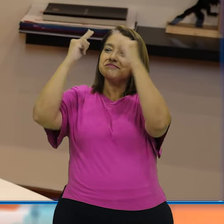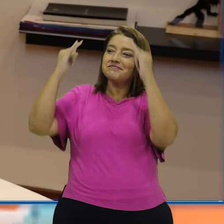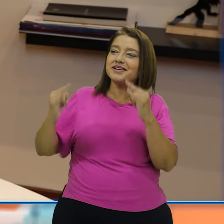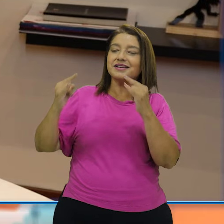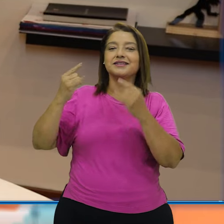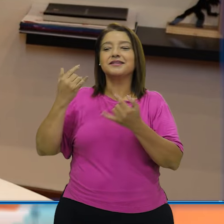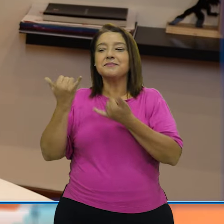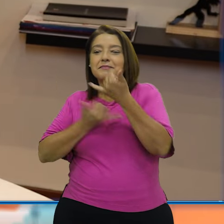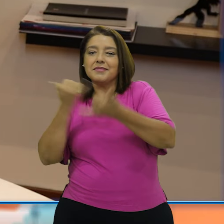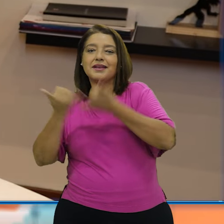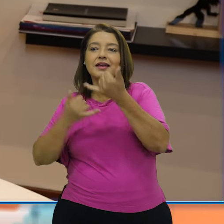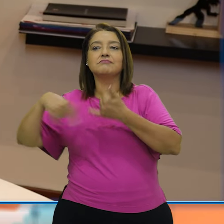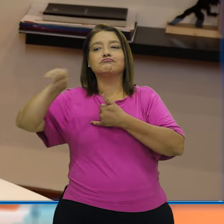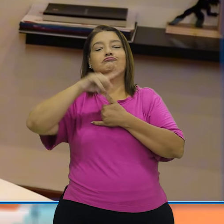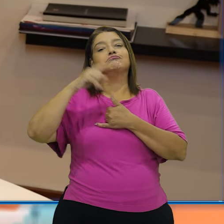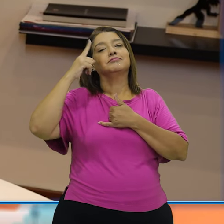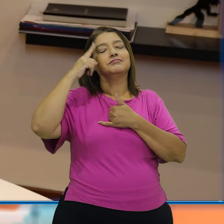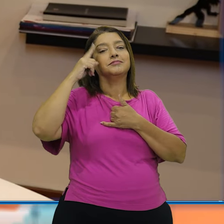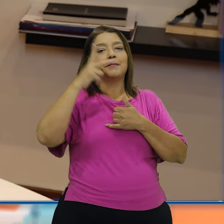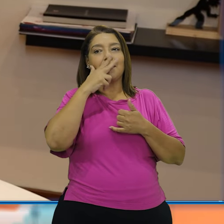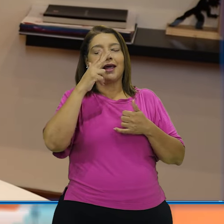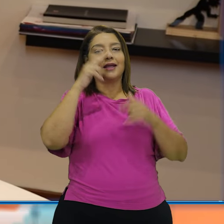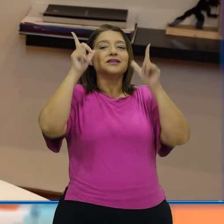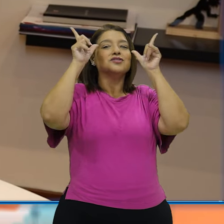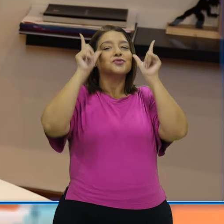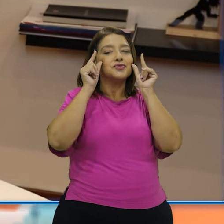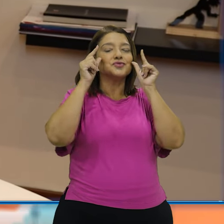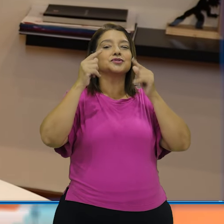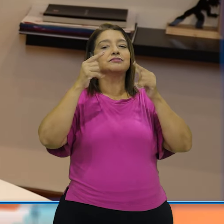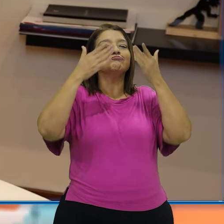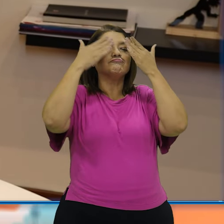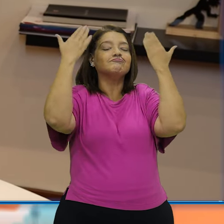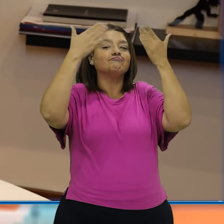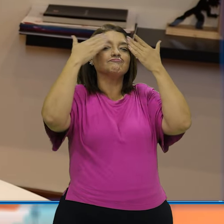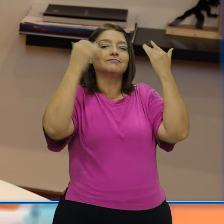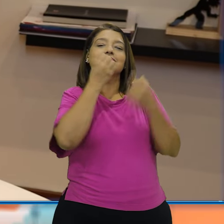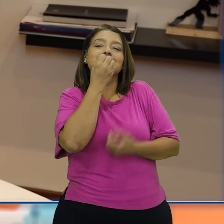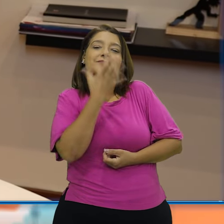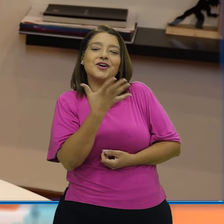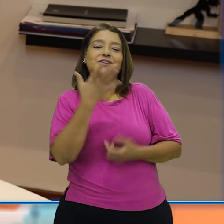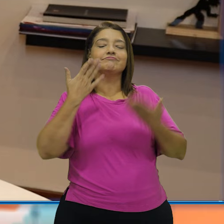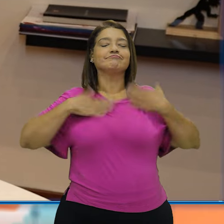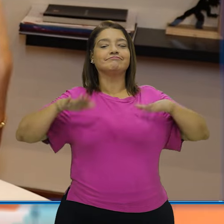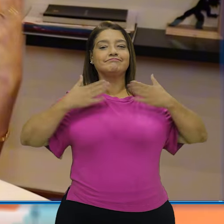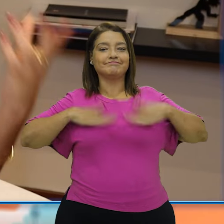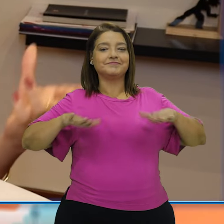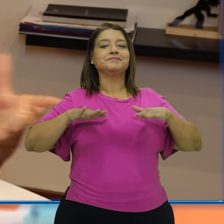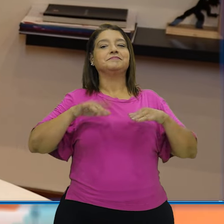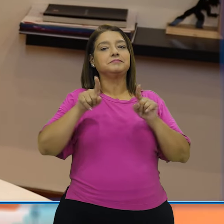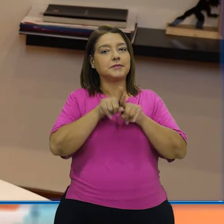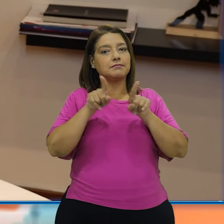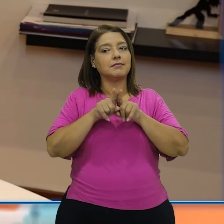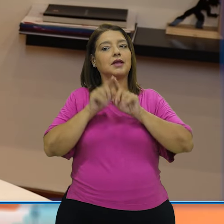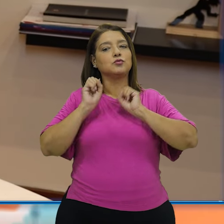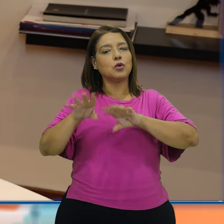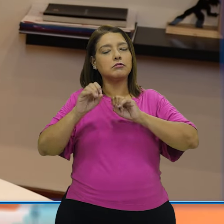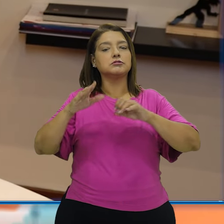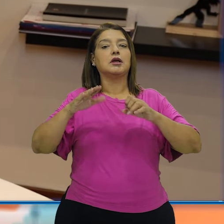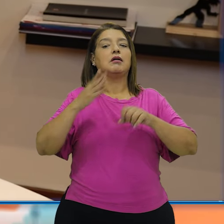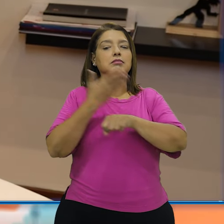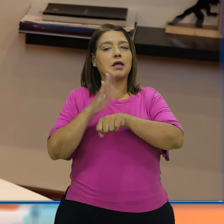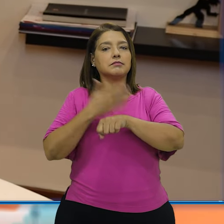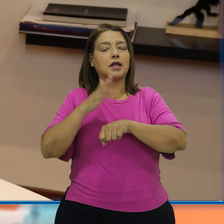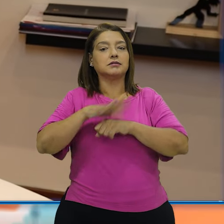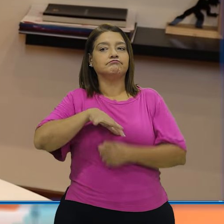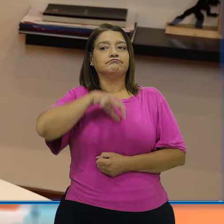no quintal, para trazer um alívio de tensão, e introduzir atividades relaxantes, como por exemplo a meditação e o treino de